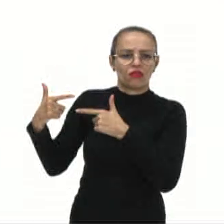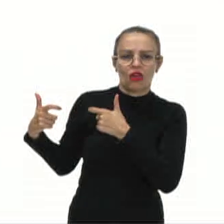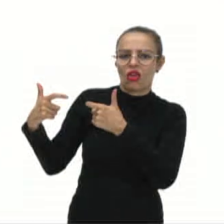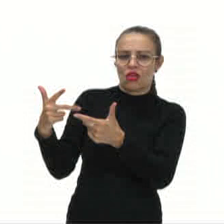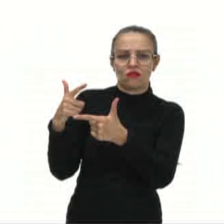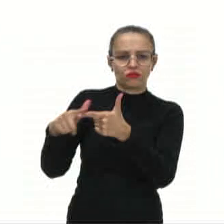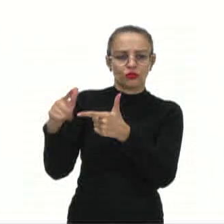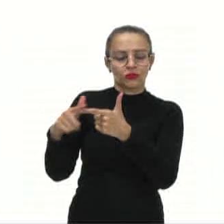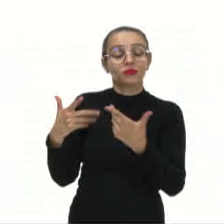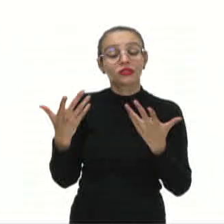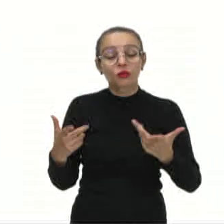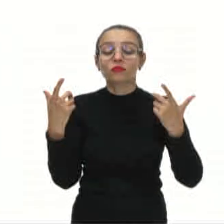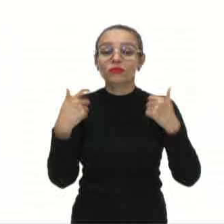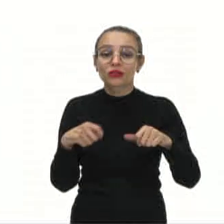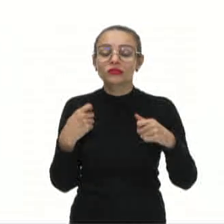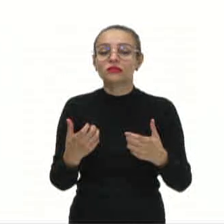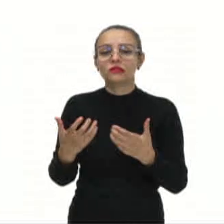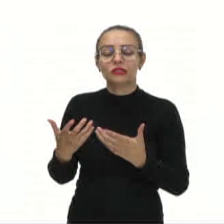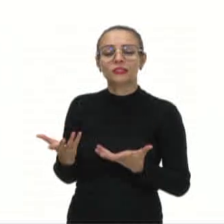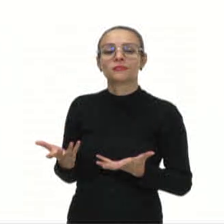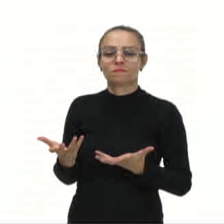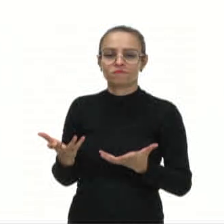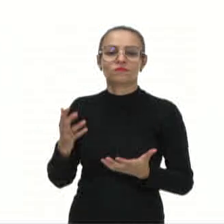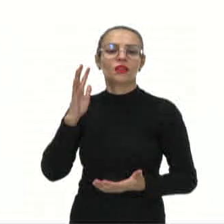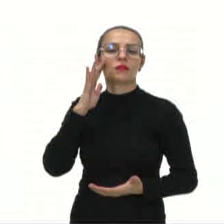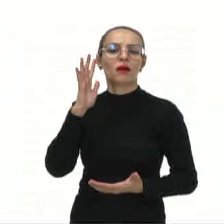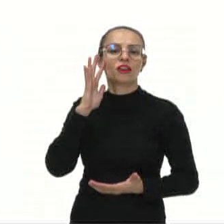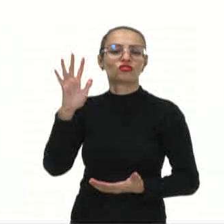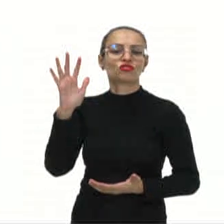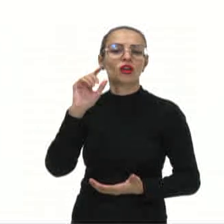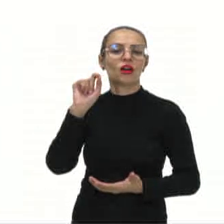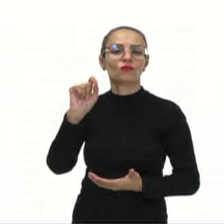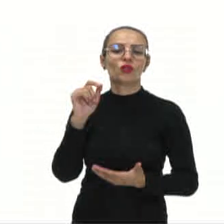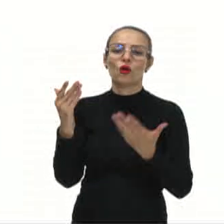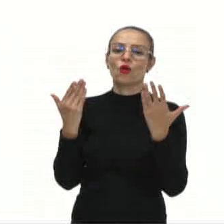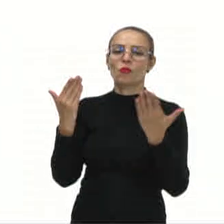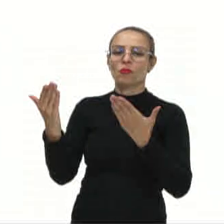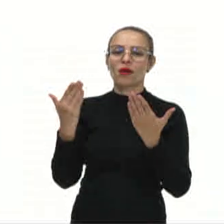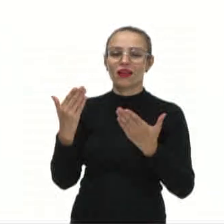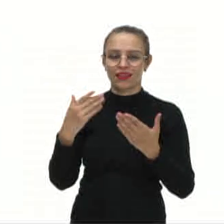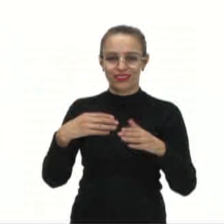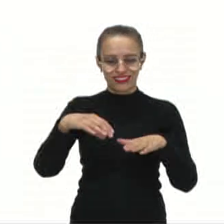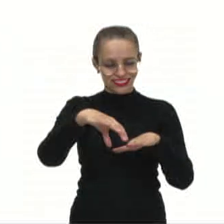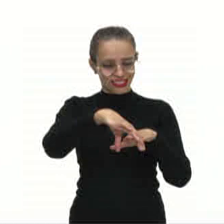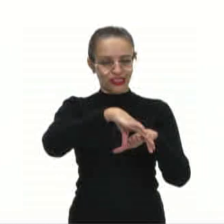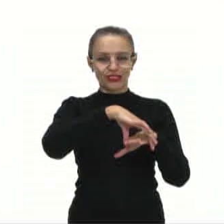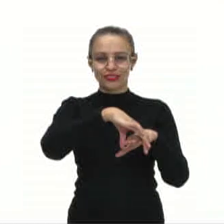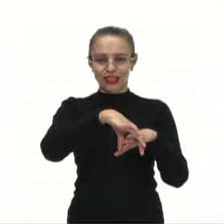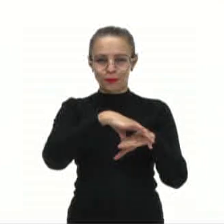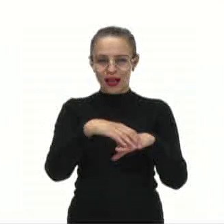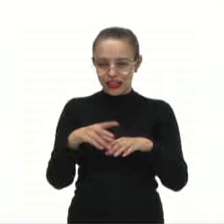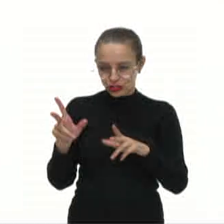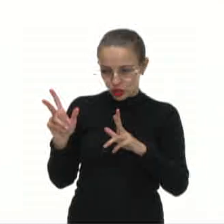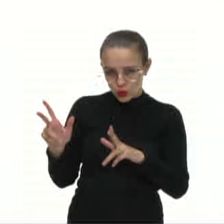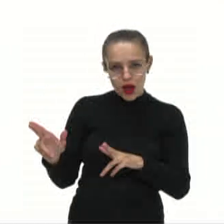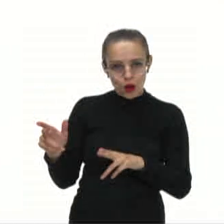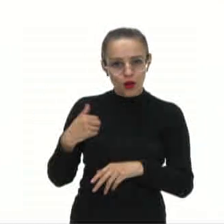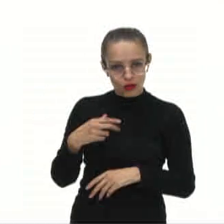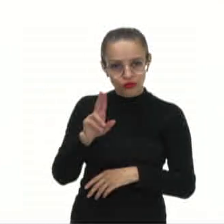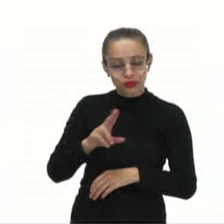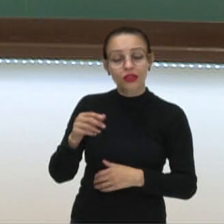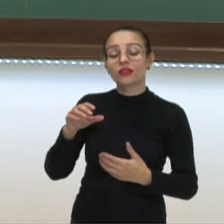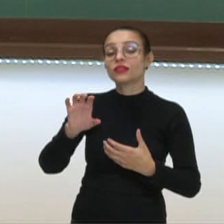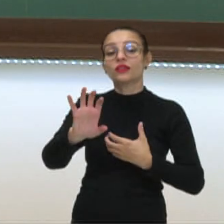da adesão a essa causa. O você se colocar, né, por analogia, você calçar os mesmos sapatos dele, é